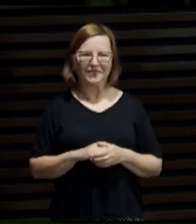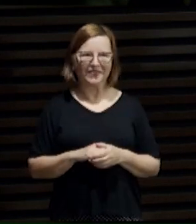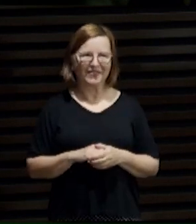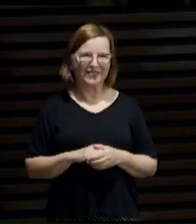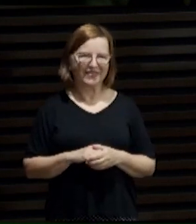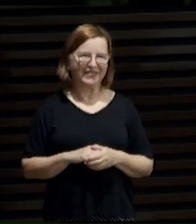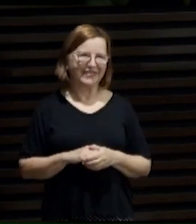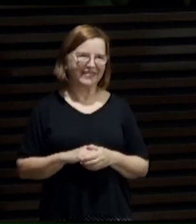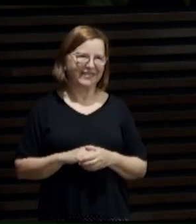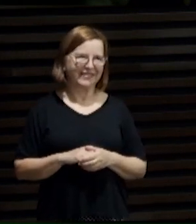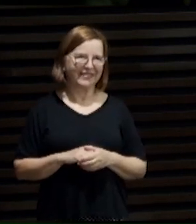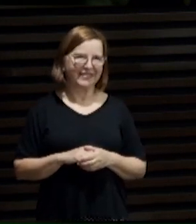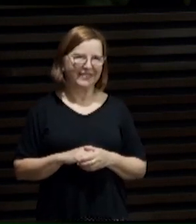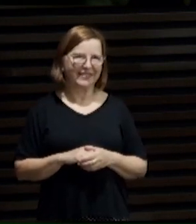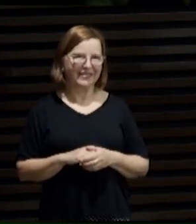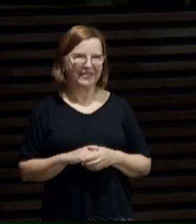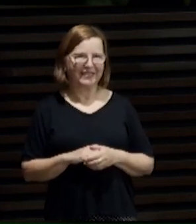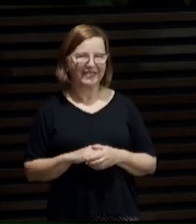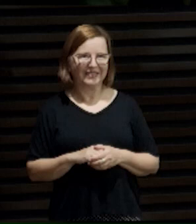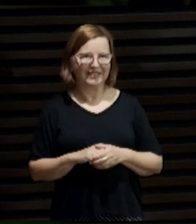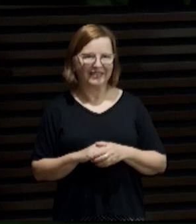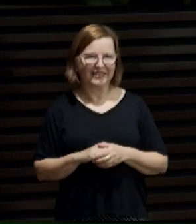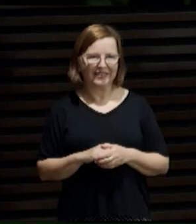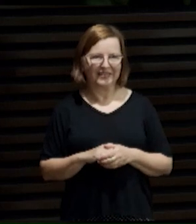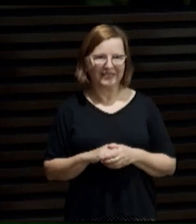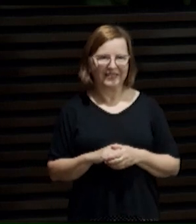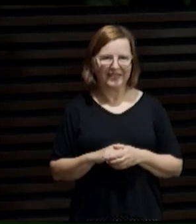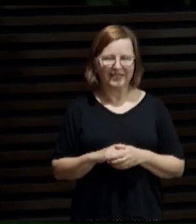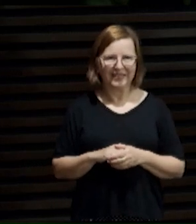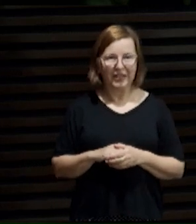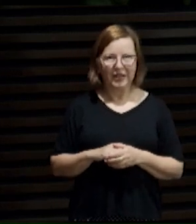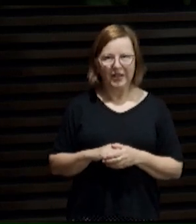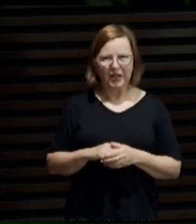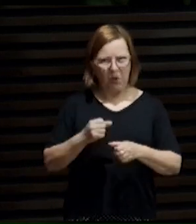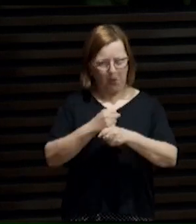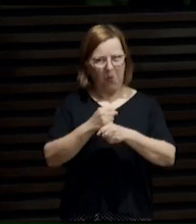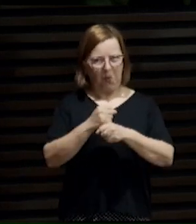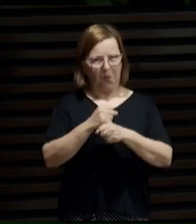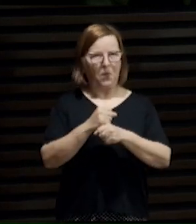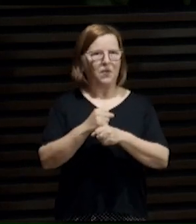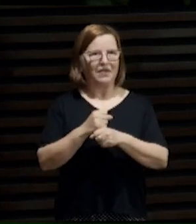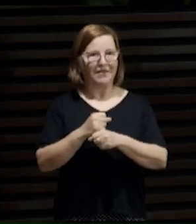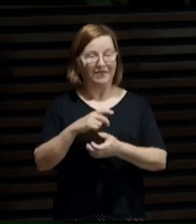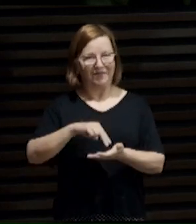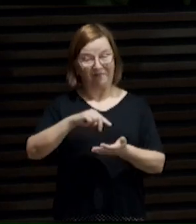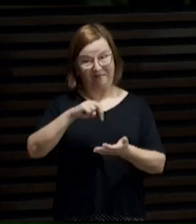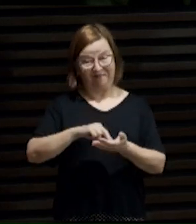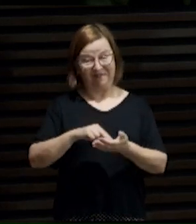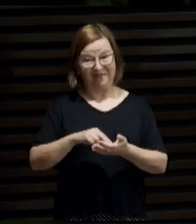fosse um antegozo do que haverá no final. O povo de Deus está subindo para o